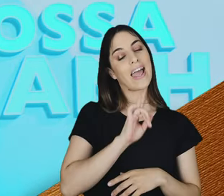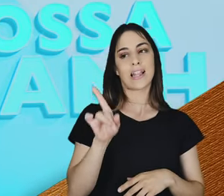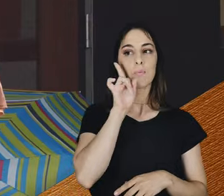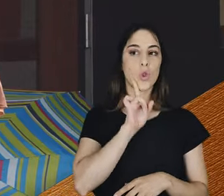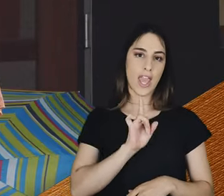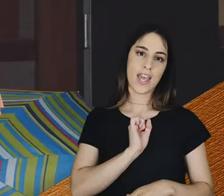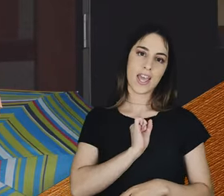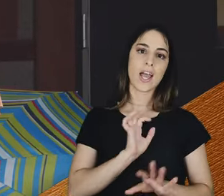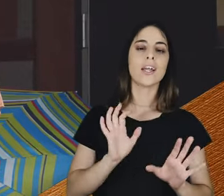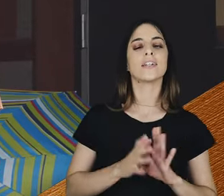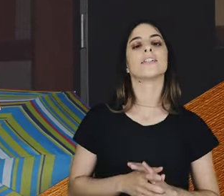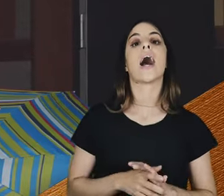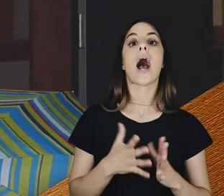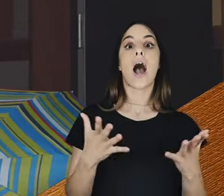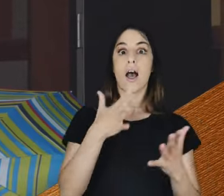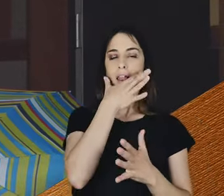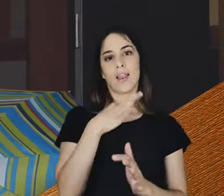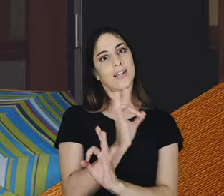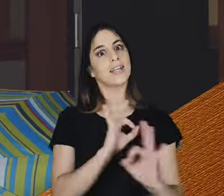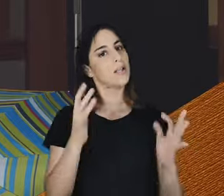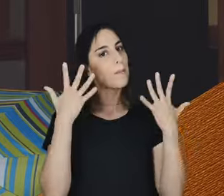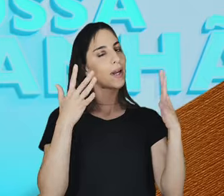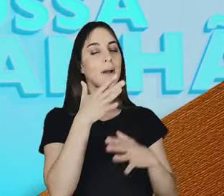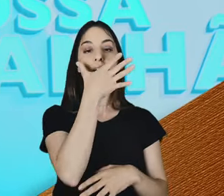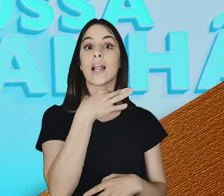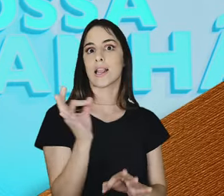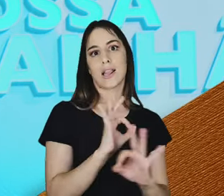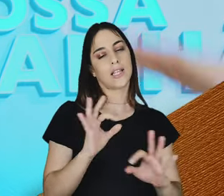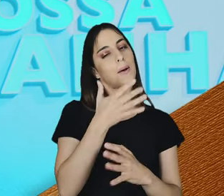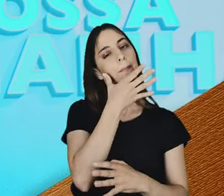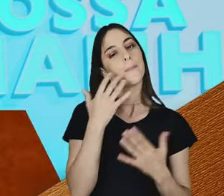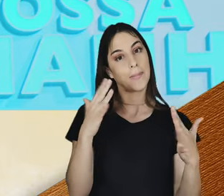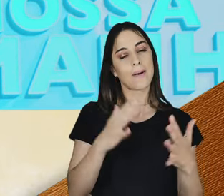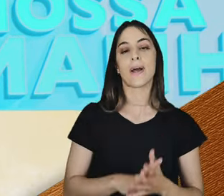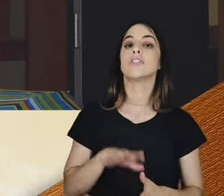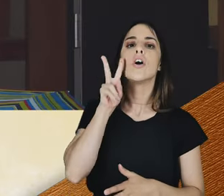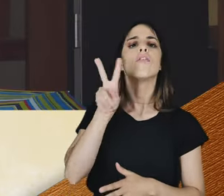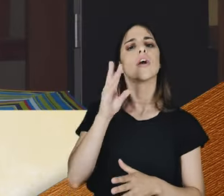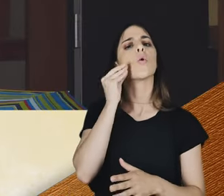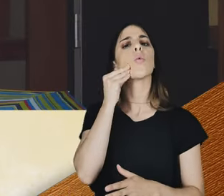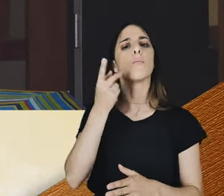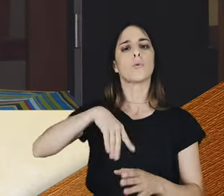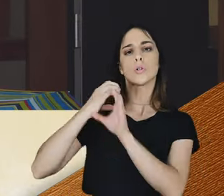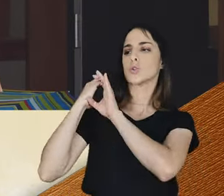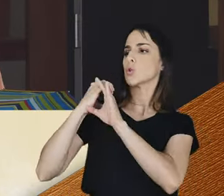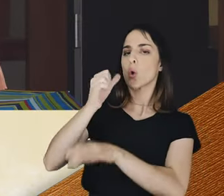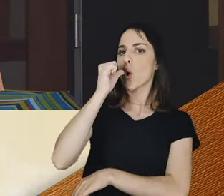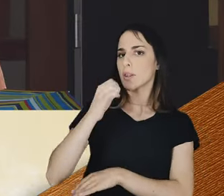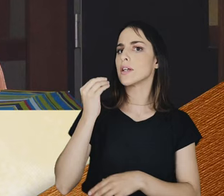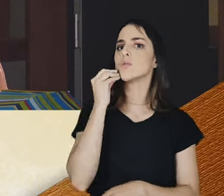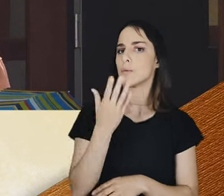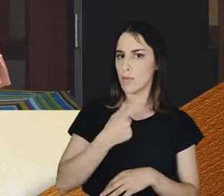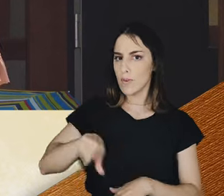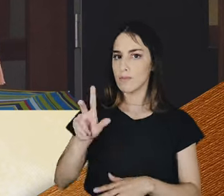mulher. Ah, é a sua mulher. É lindíssima. Parabéns. Parabéns. É lindíssima. Se calhar vamos ver então como é que estão os nossos coquetéis. O que é que tu achas, Joana?